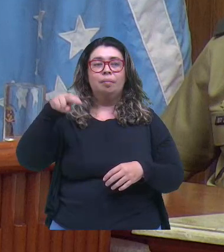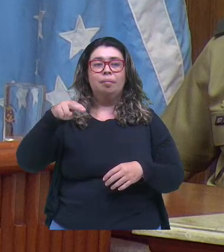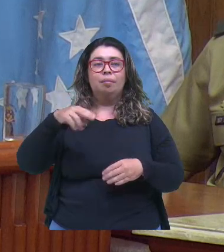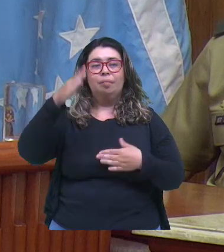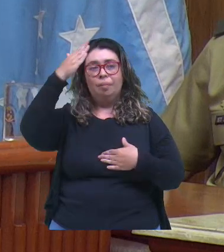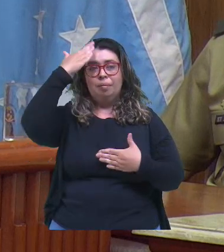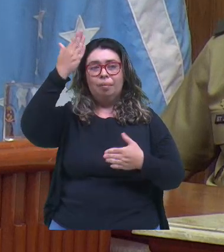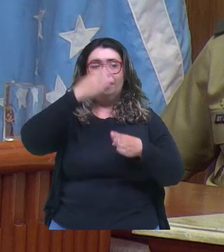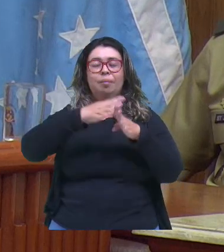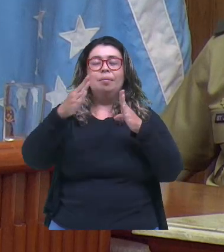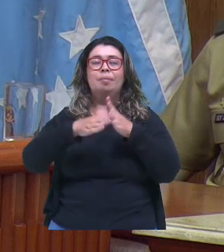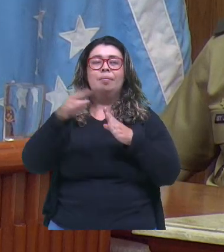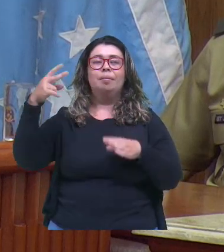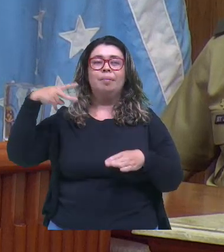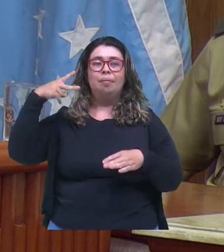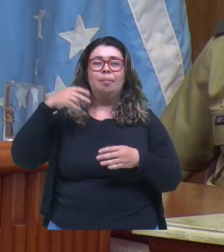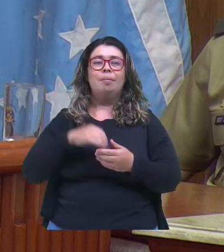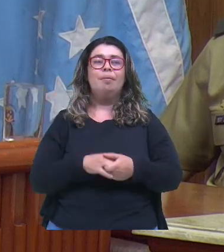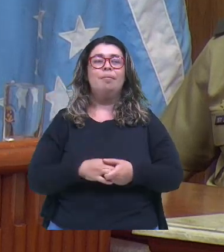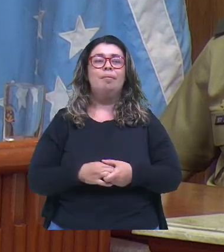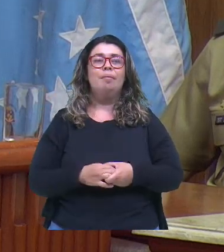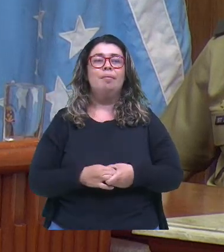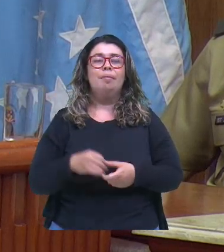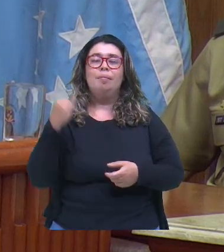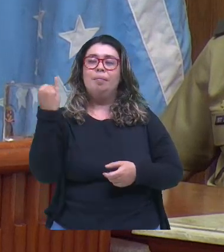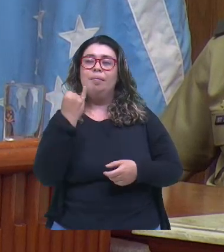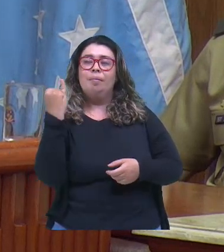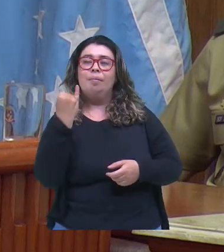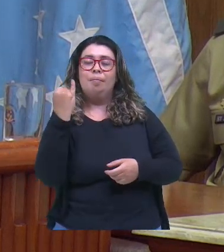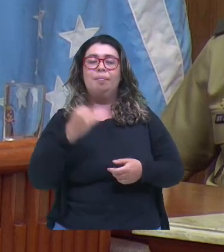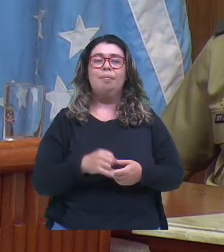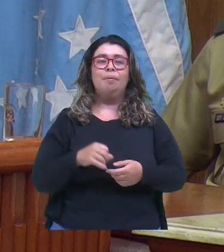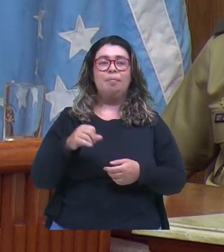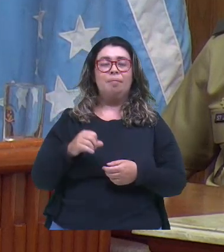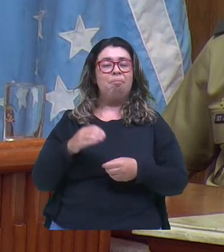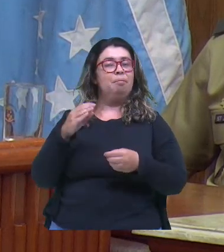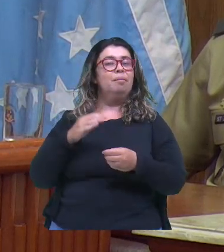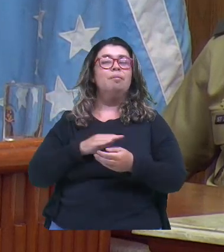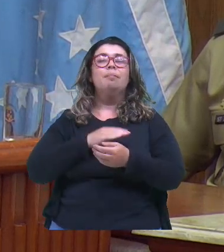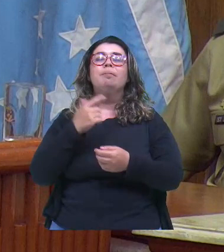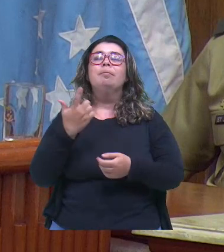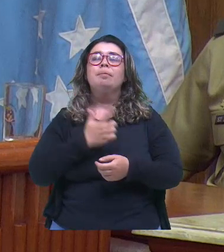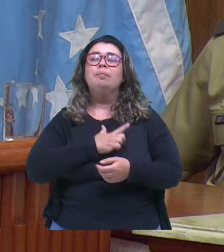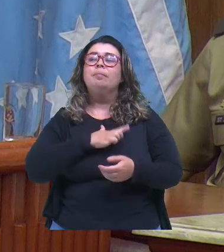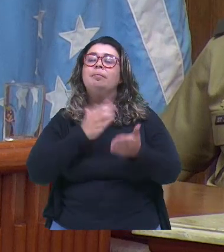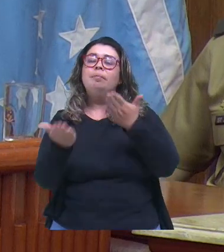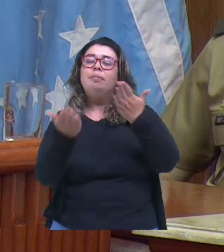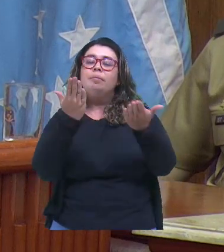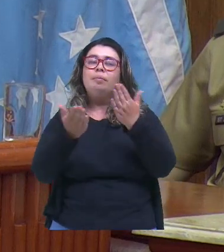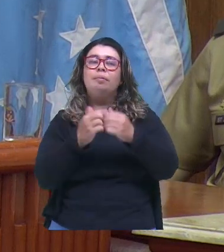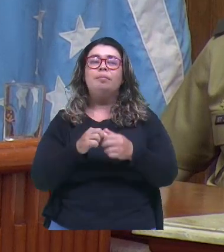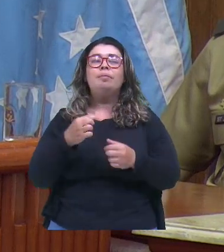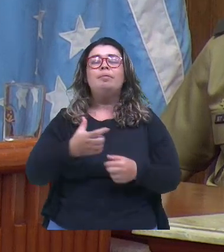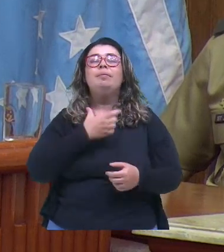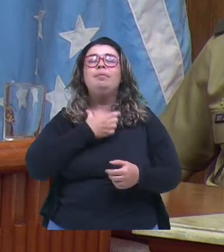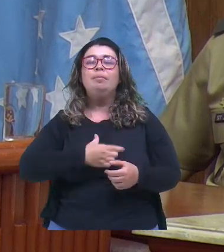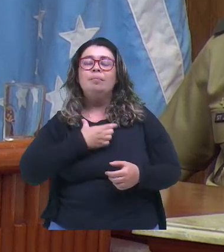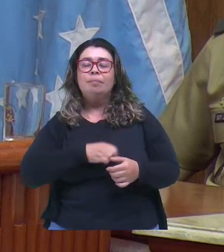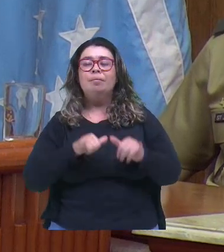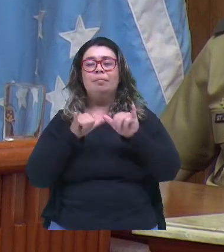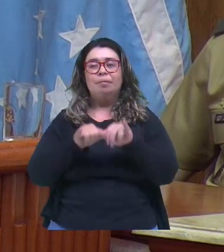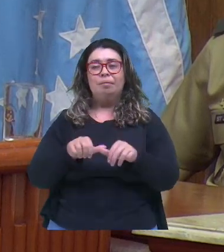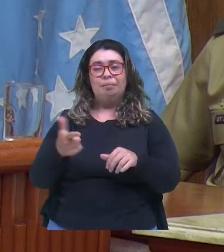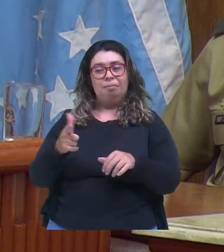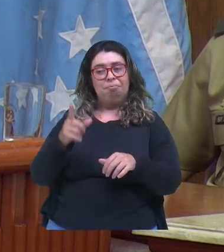os vereadores. Valor é algo insubstituível. E o valor desta medalha ficará, sem dúvida